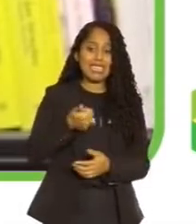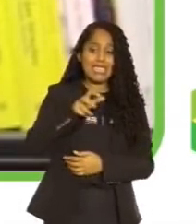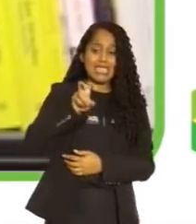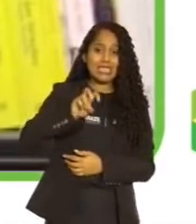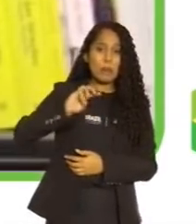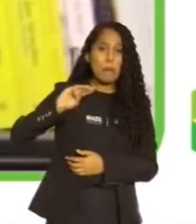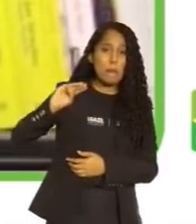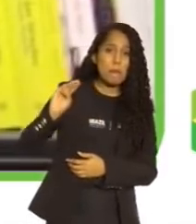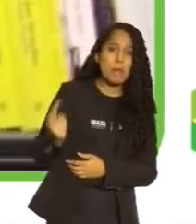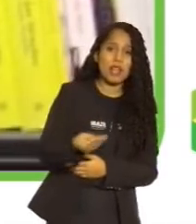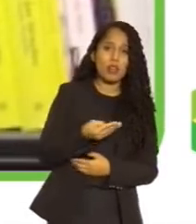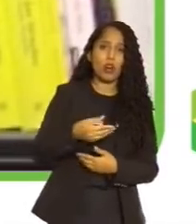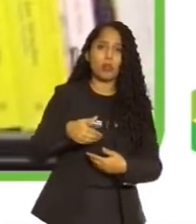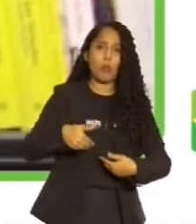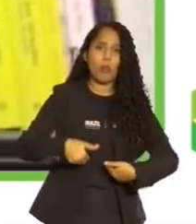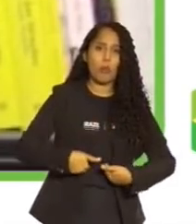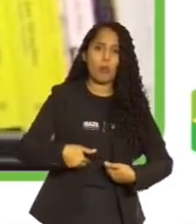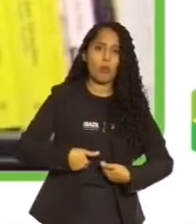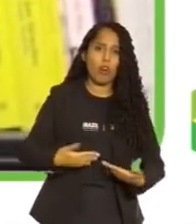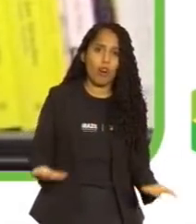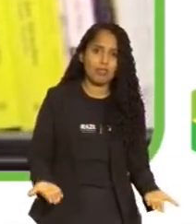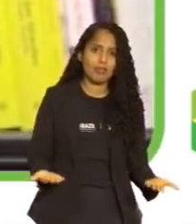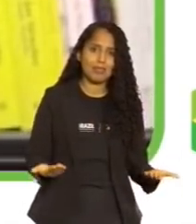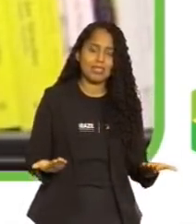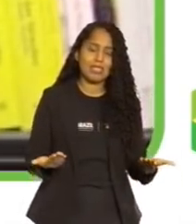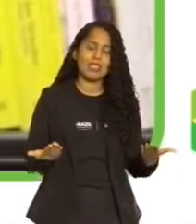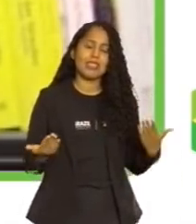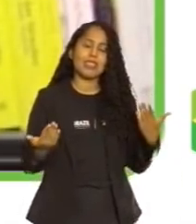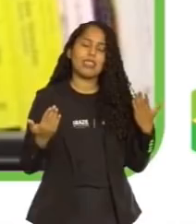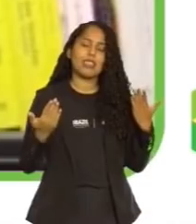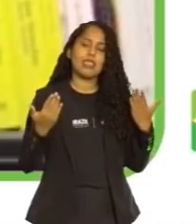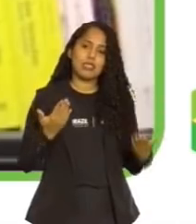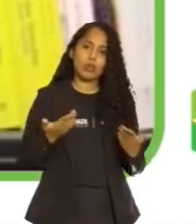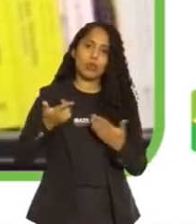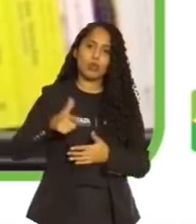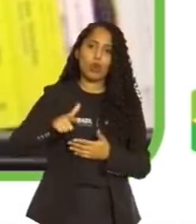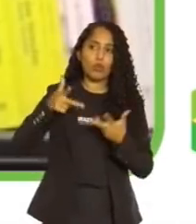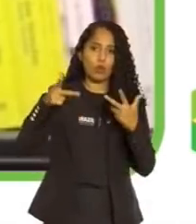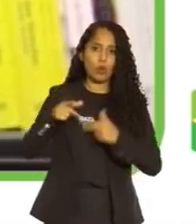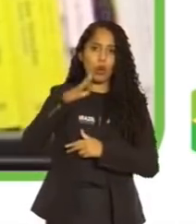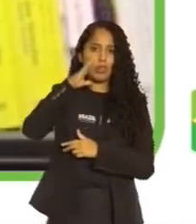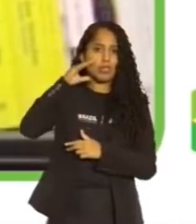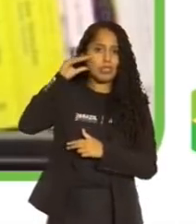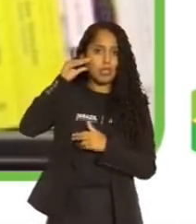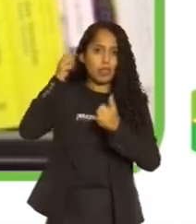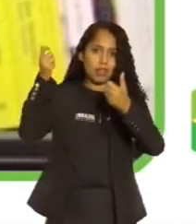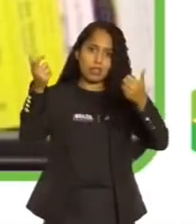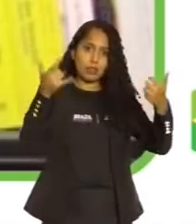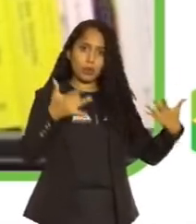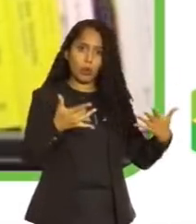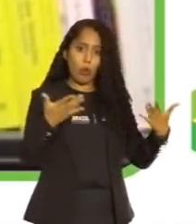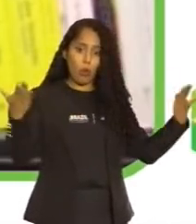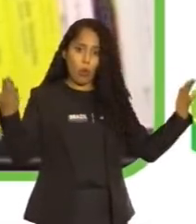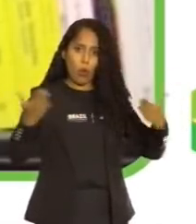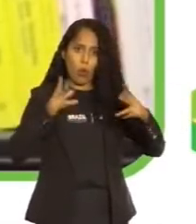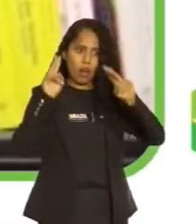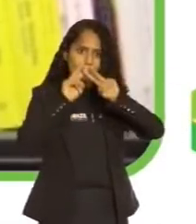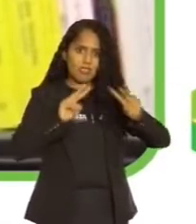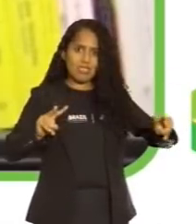não têm o que comer. Eu ratifico aqui o que disse o Ciro. Nunca, nunca se teve um quadro tão dramático quanto